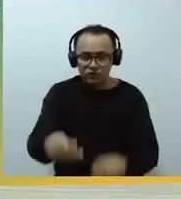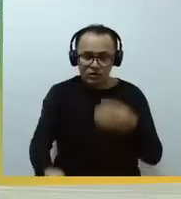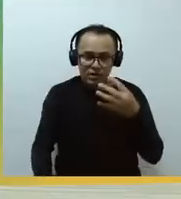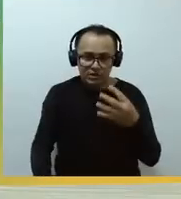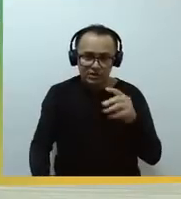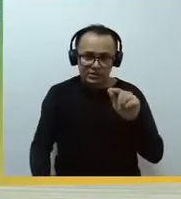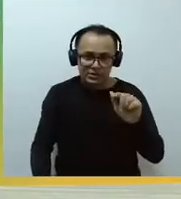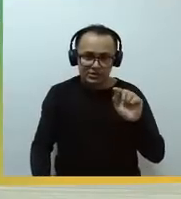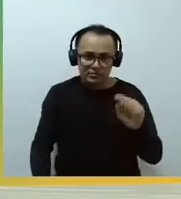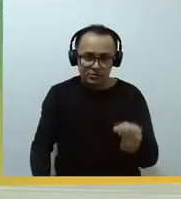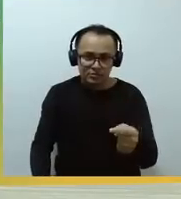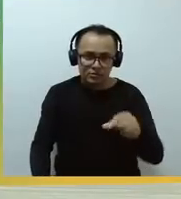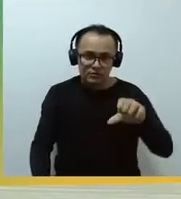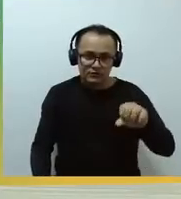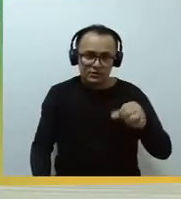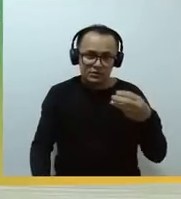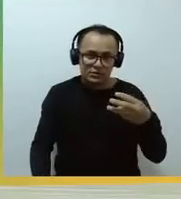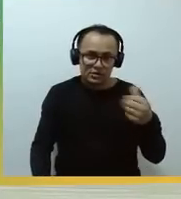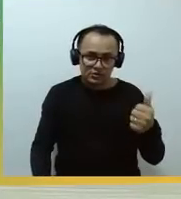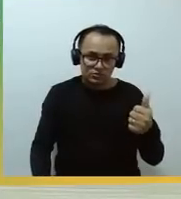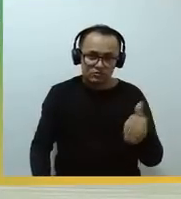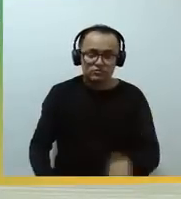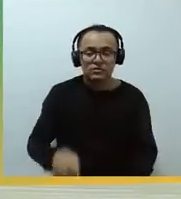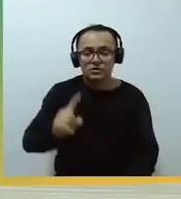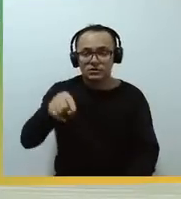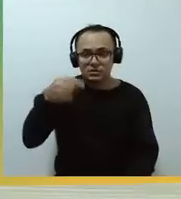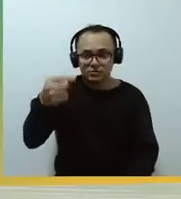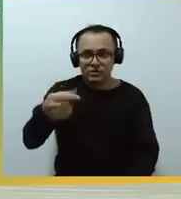R$ 47.699,31. Em 2003, ele saltou para